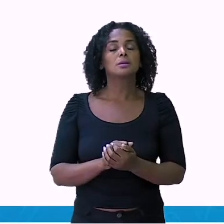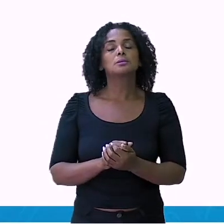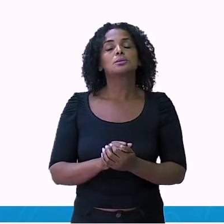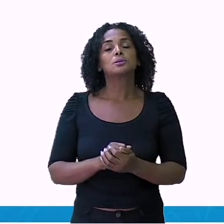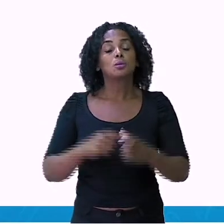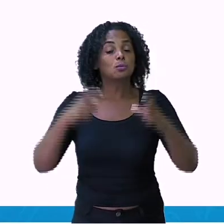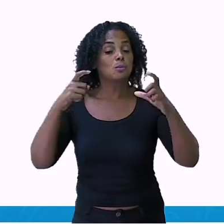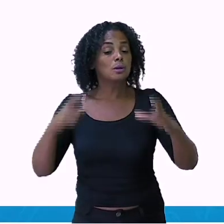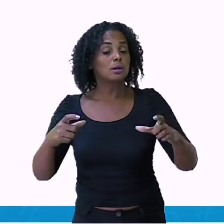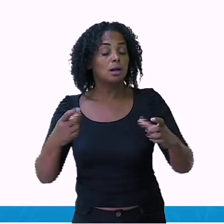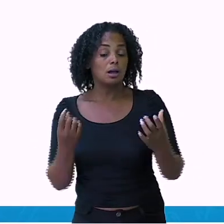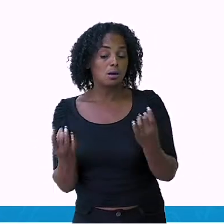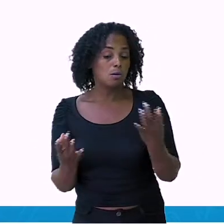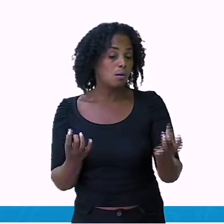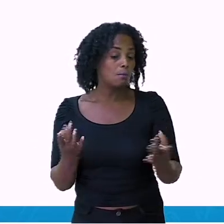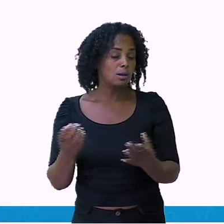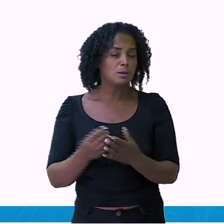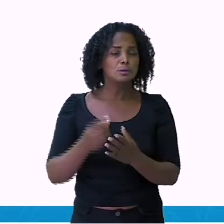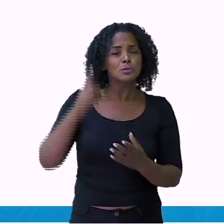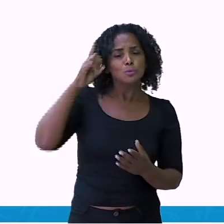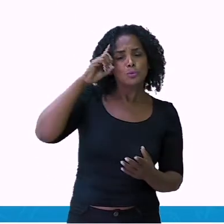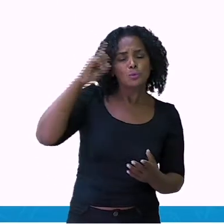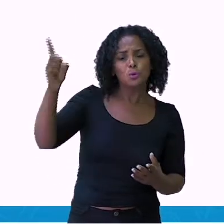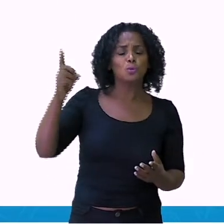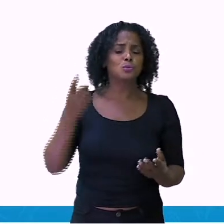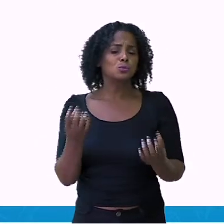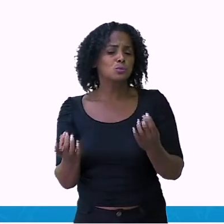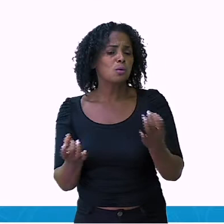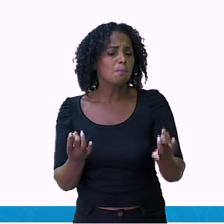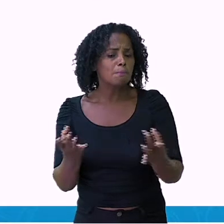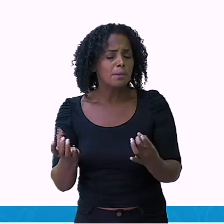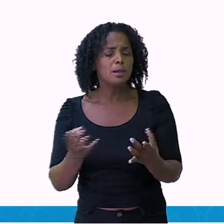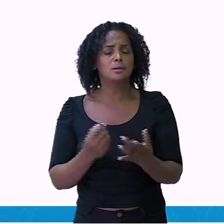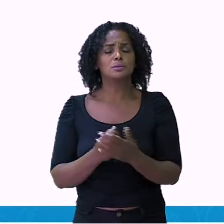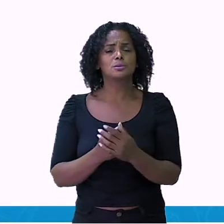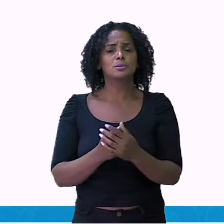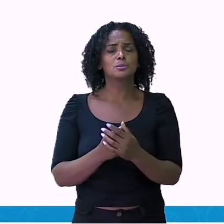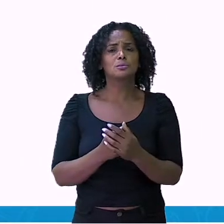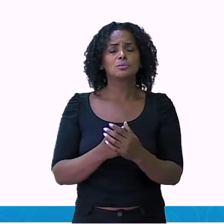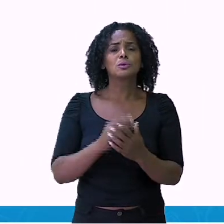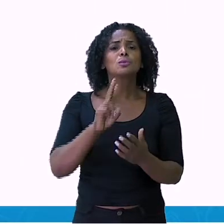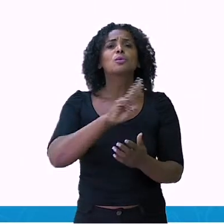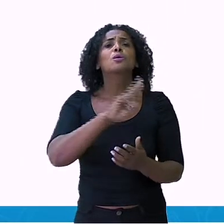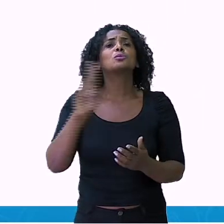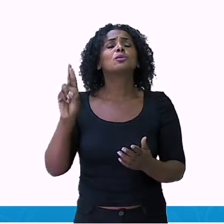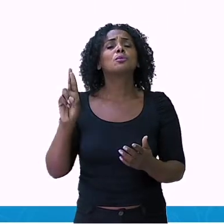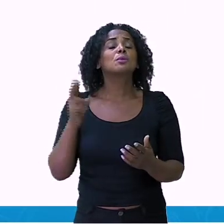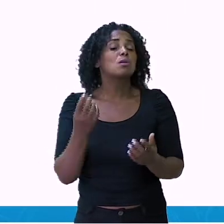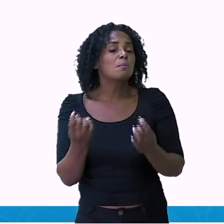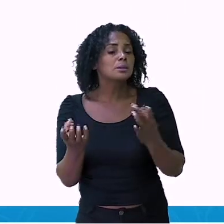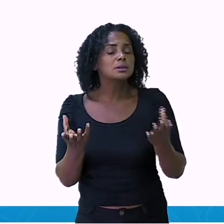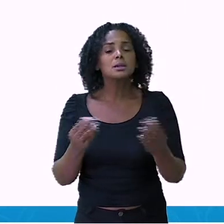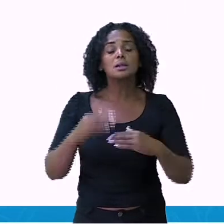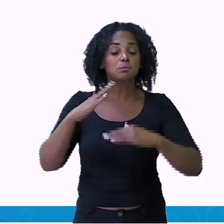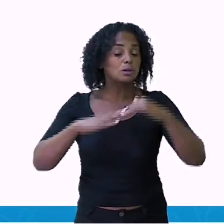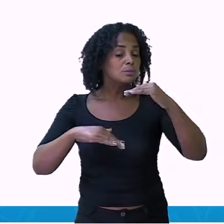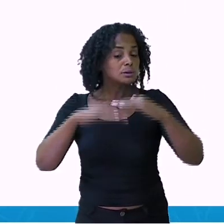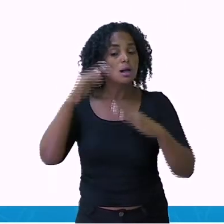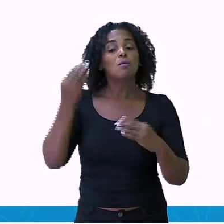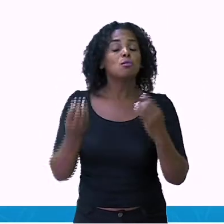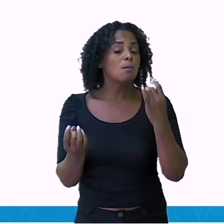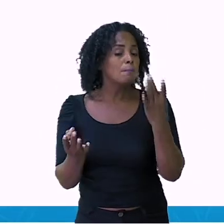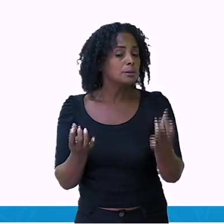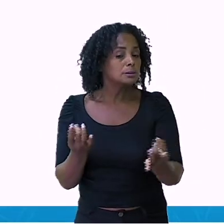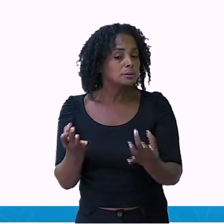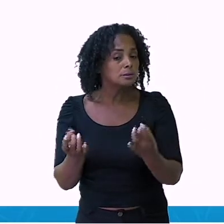comercial. E o seu dono, o dono daquele estabelecimento, nós chamamos de o quê? Dos comerciantes. Então, os donos